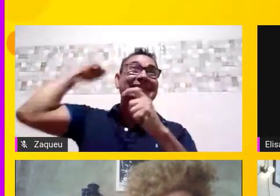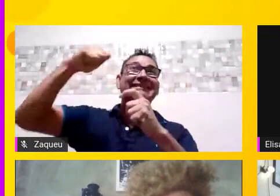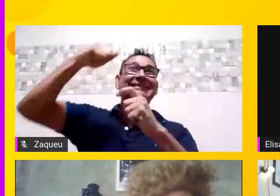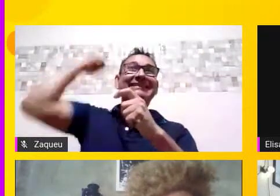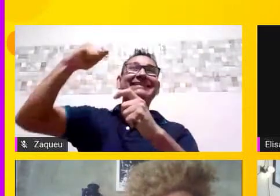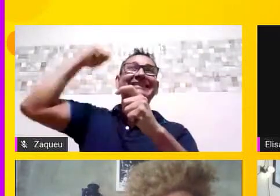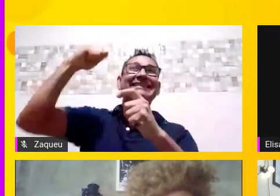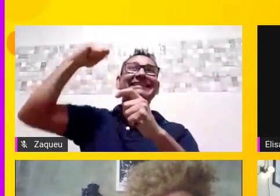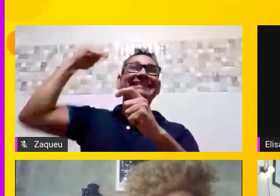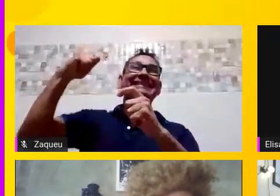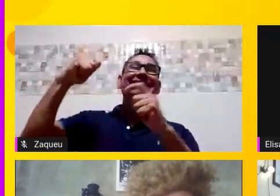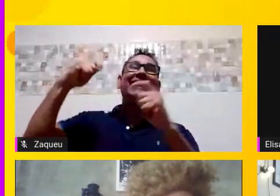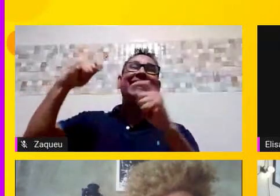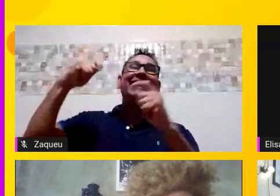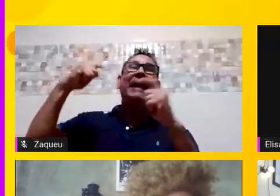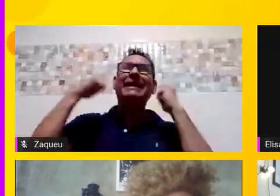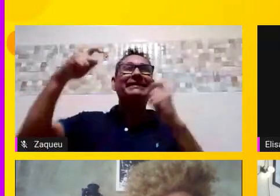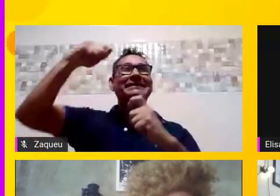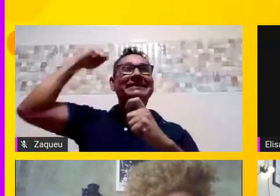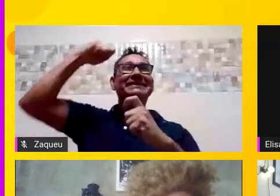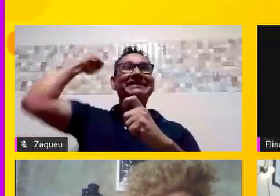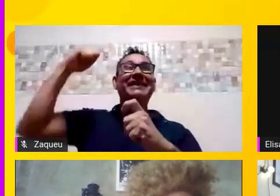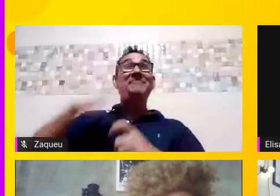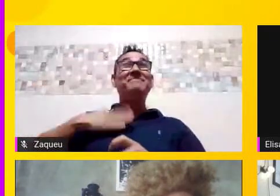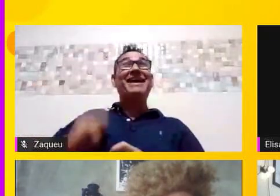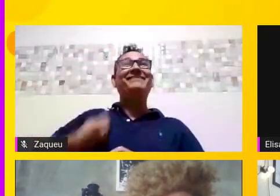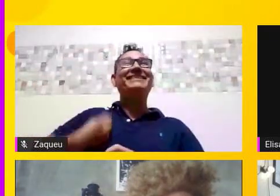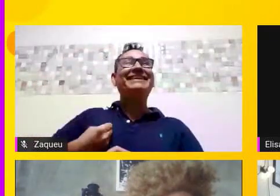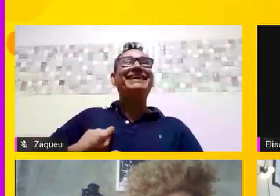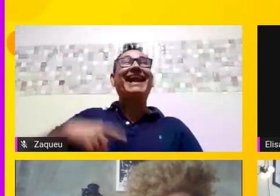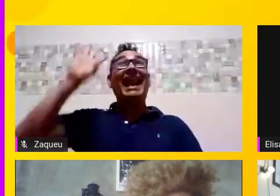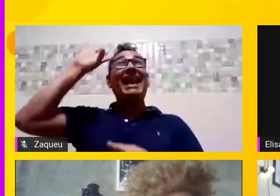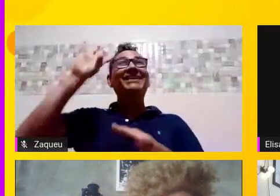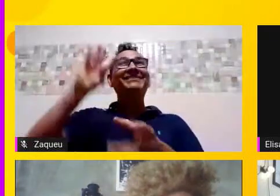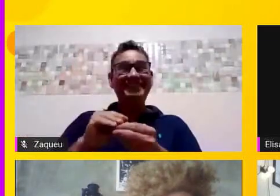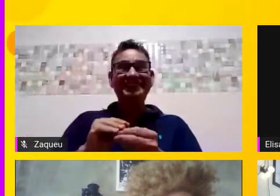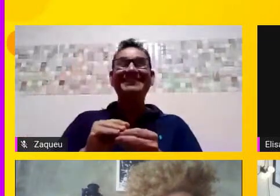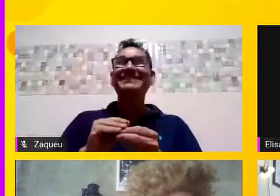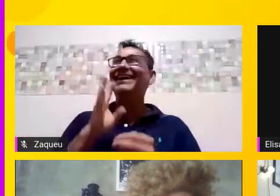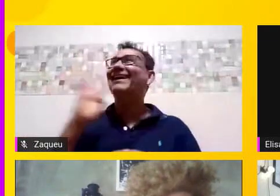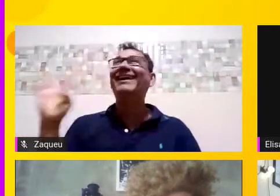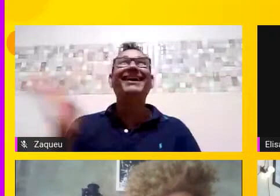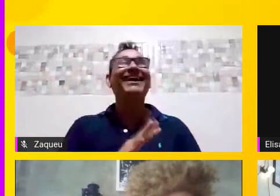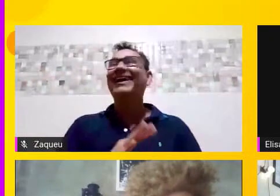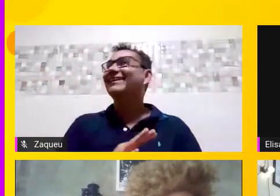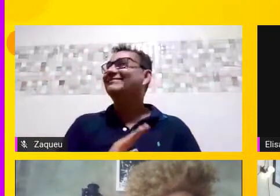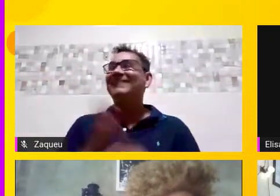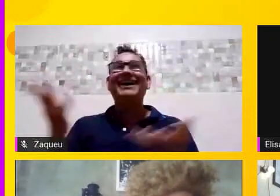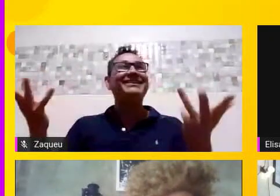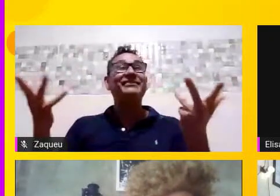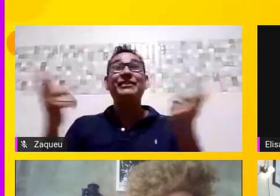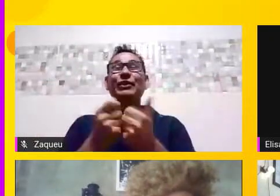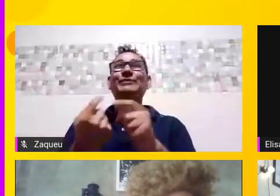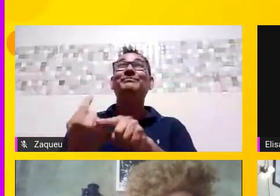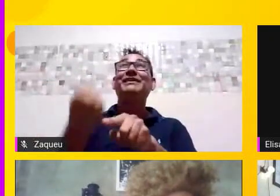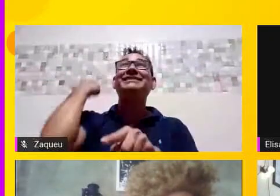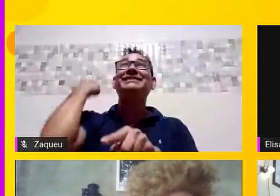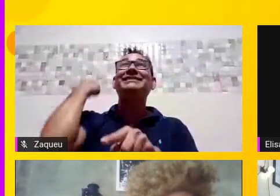pente, o barulho da minha vida, desde que eu parei de alisar o cabelo, sei lá, 16 anos,